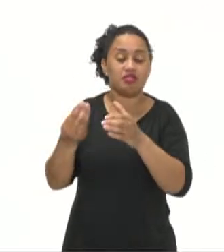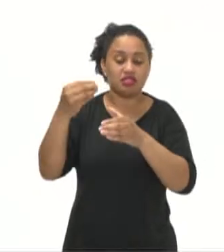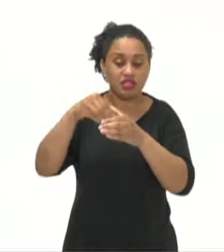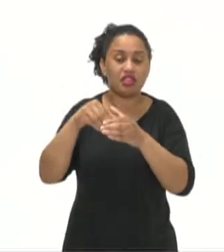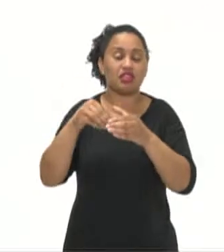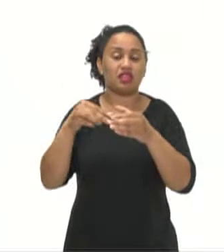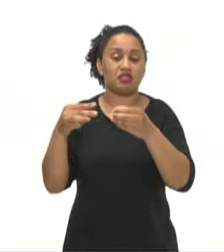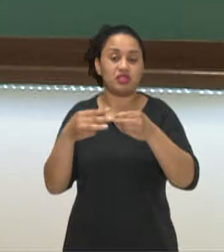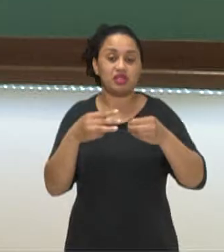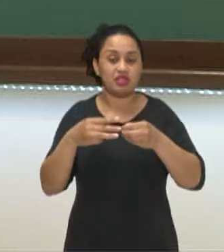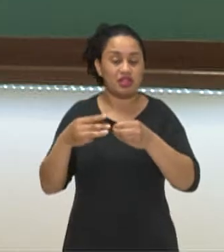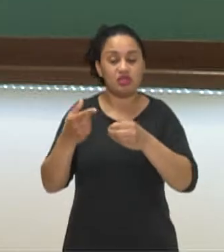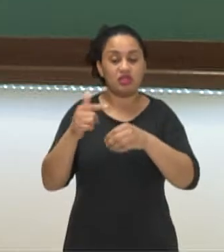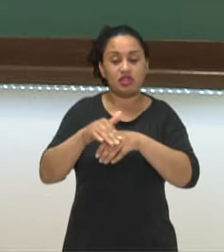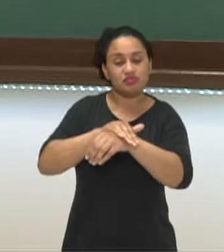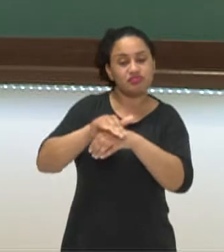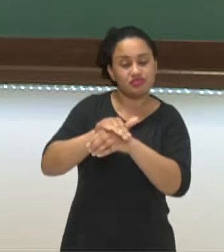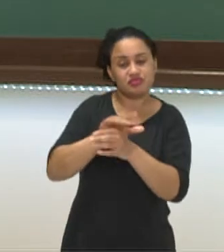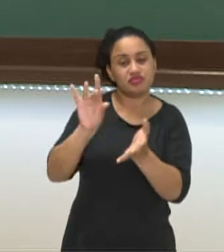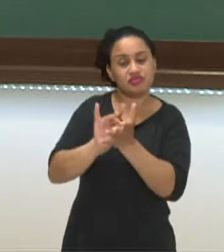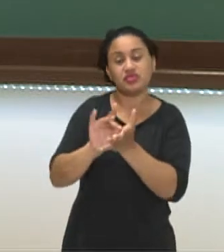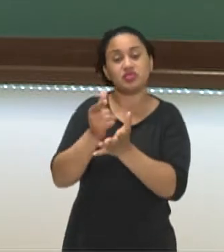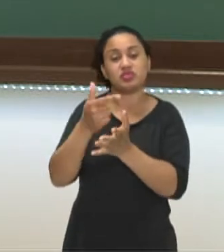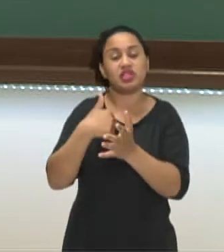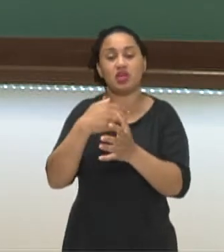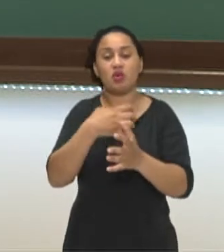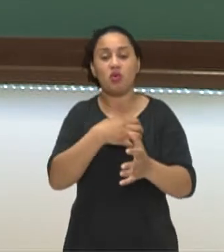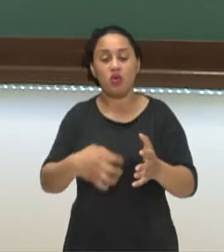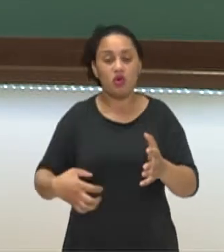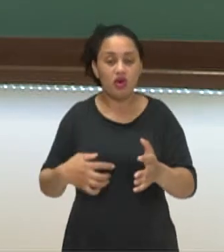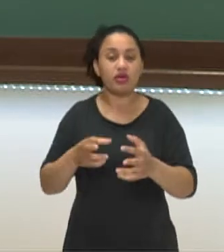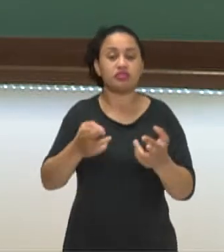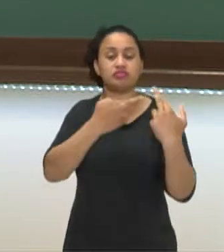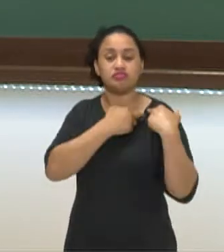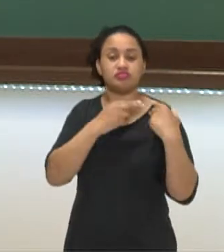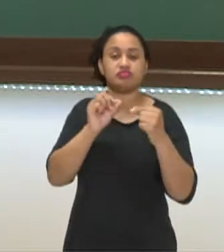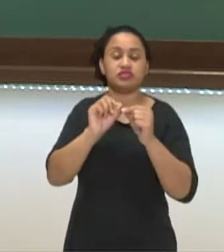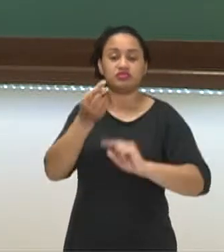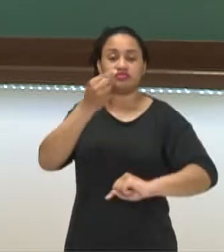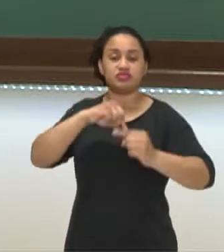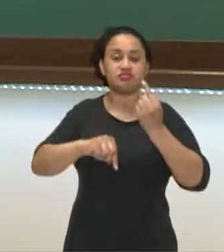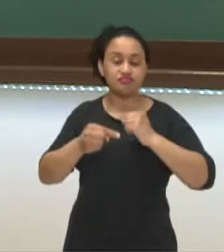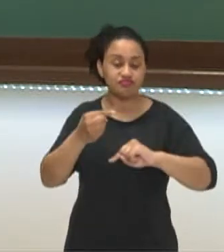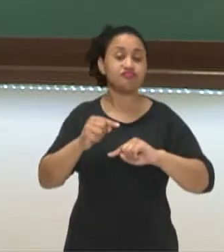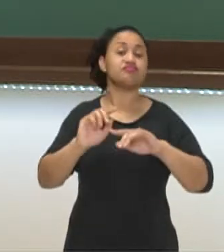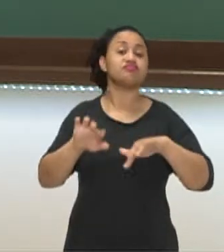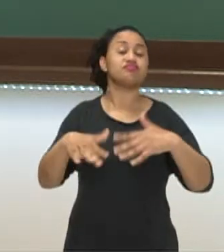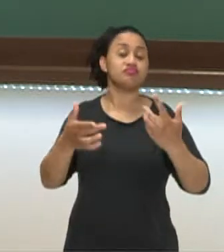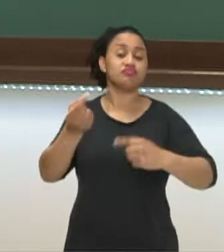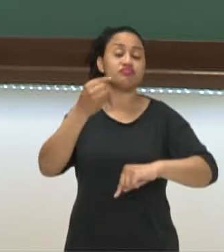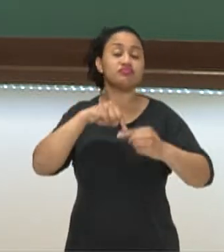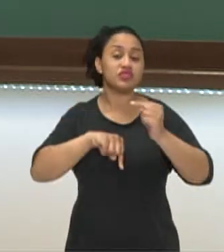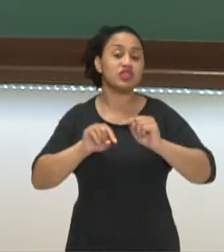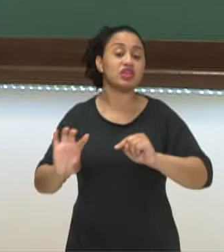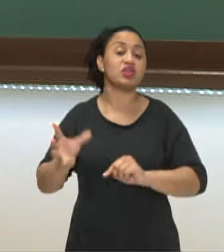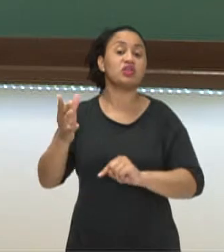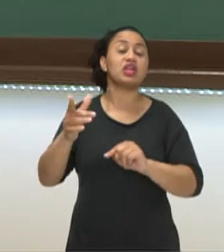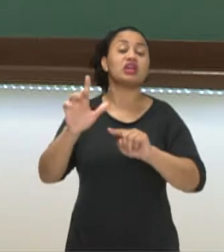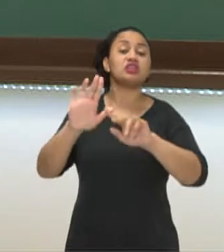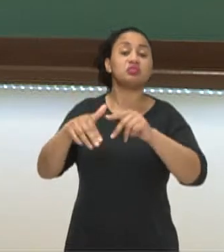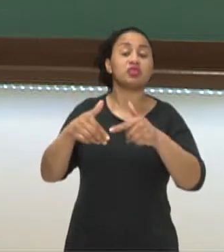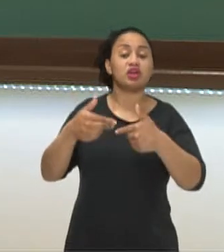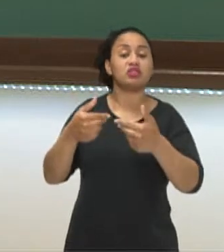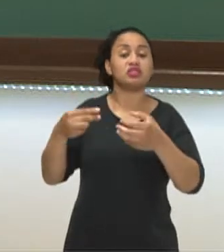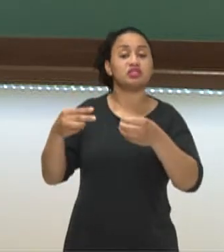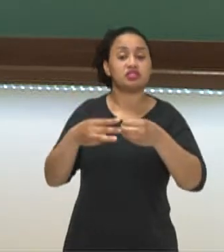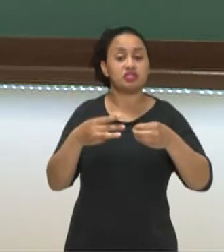não tem nenhum tecido verdadeiro, não vai ter um órgão especializado para fazer essa digestão. E a digestão, então, ocorre através de uma